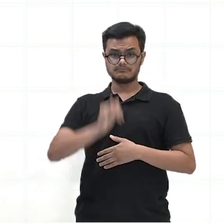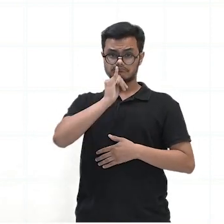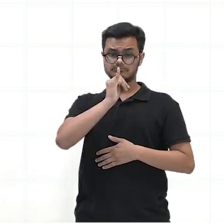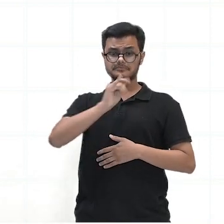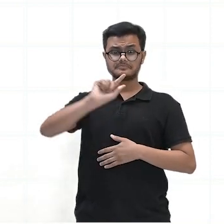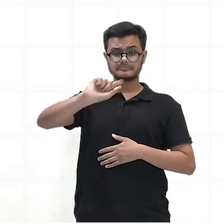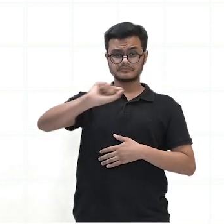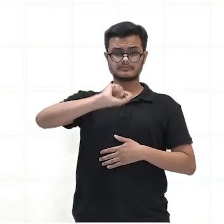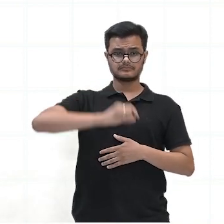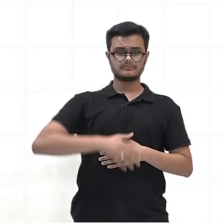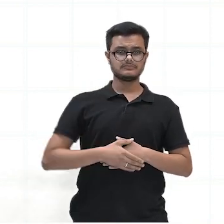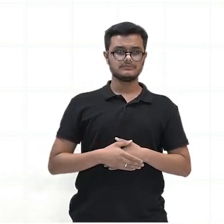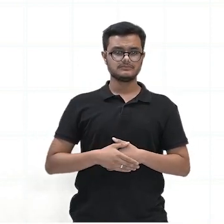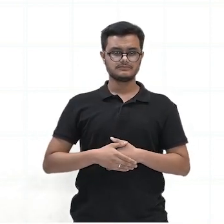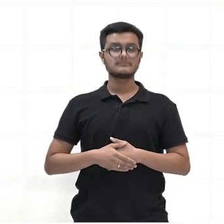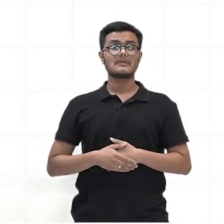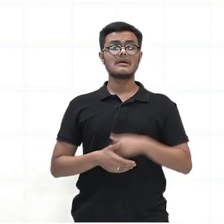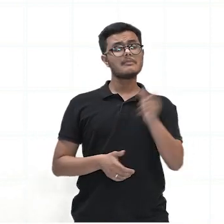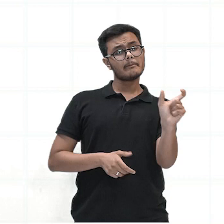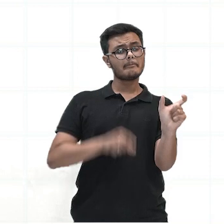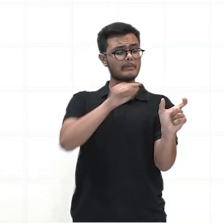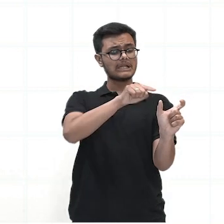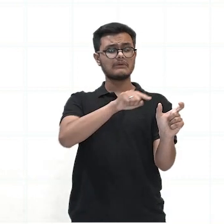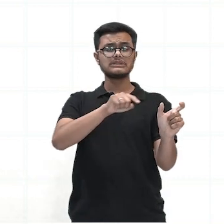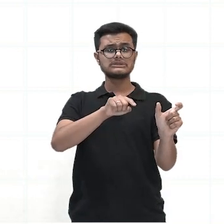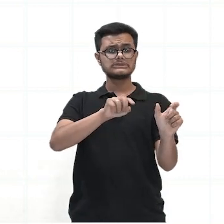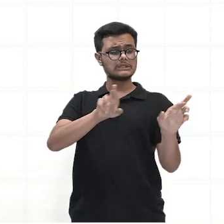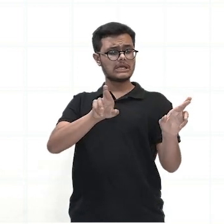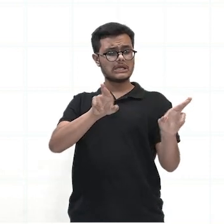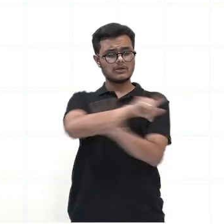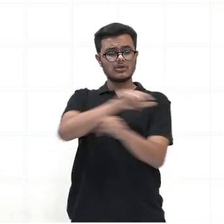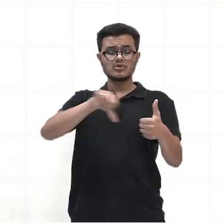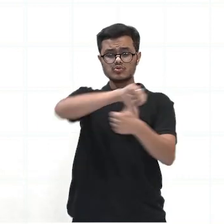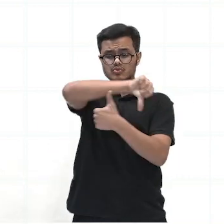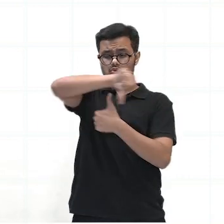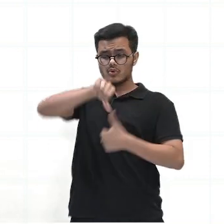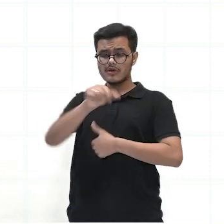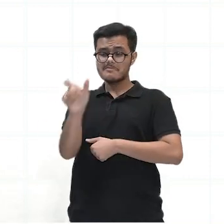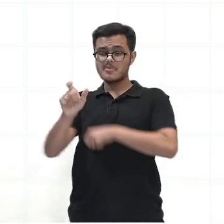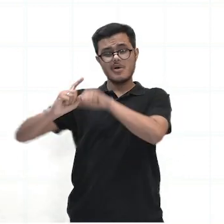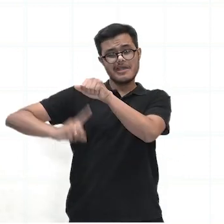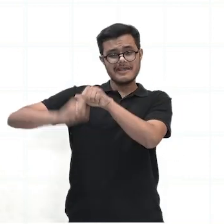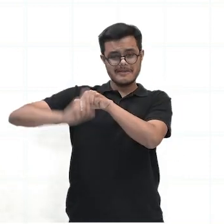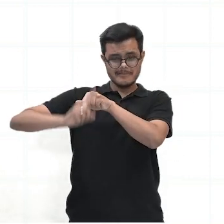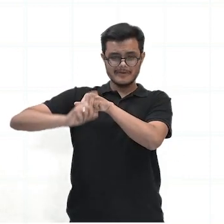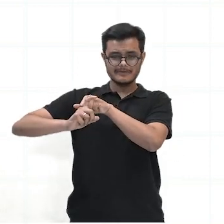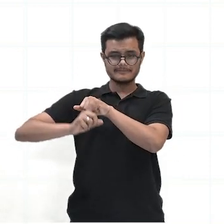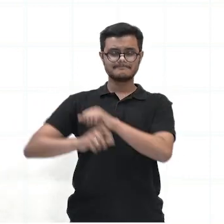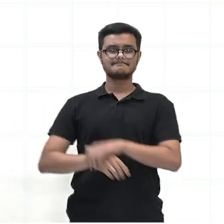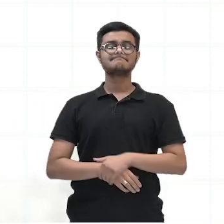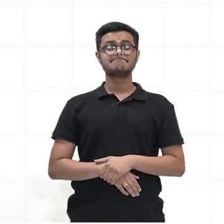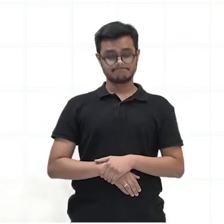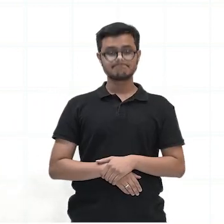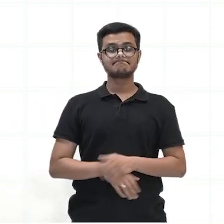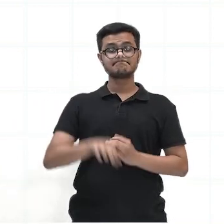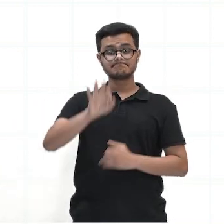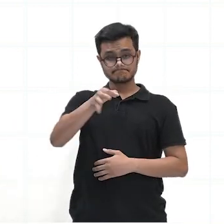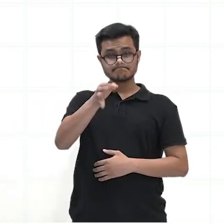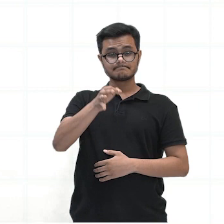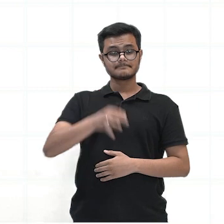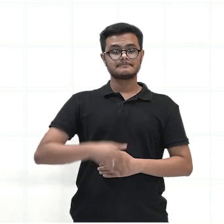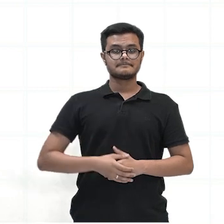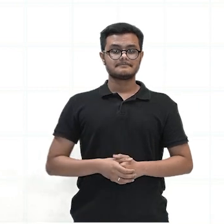substituir words with pictures. Então, substituir palavras por pictures, por